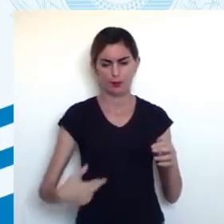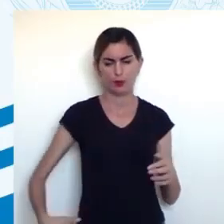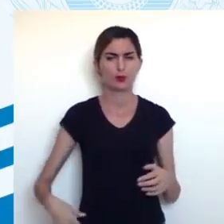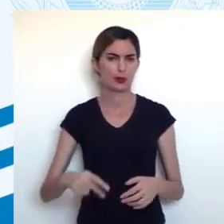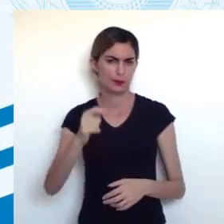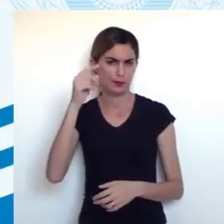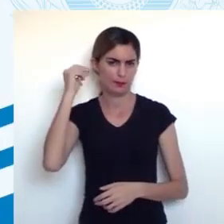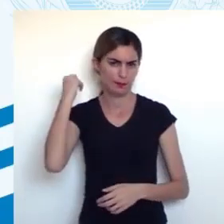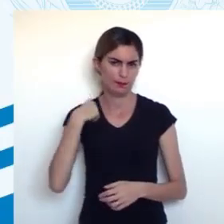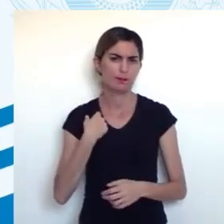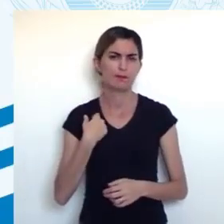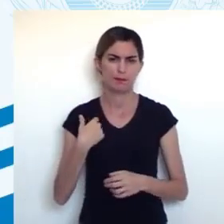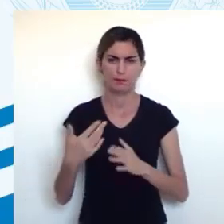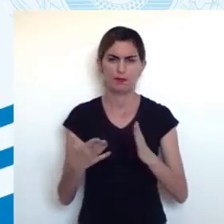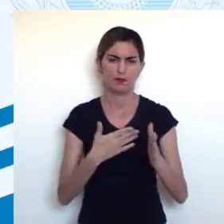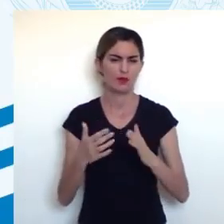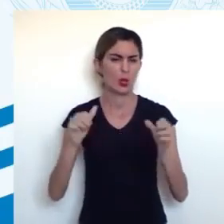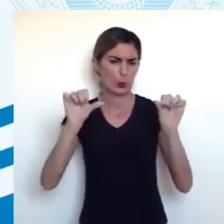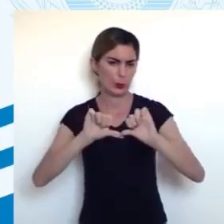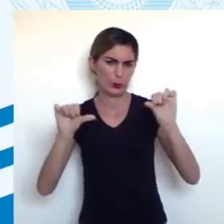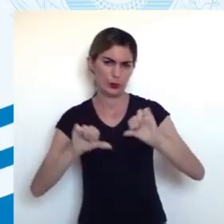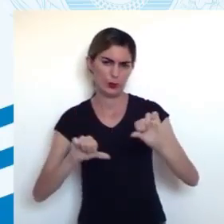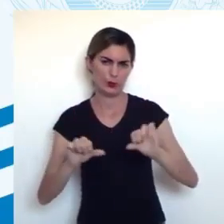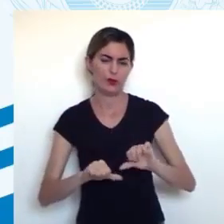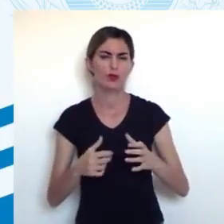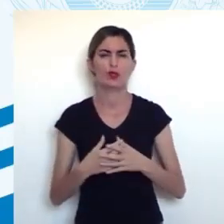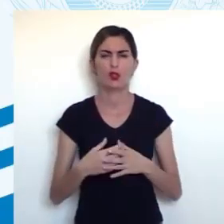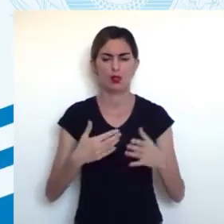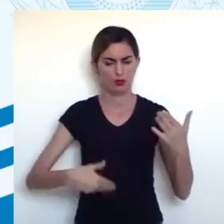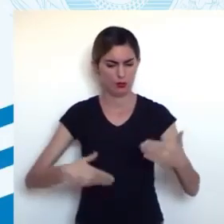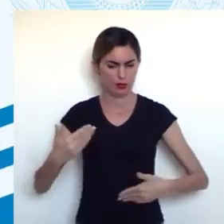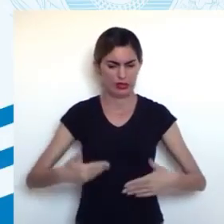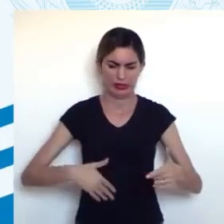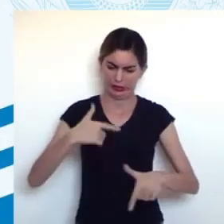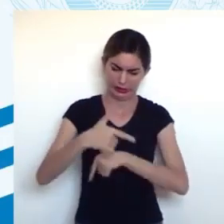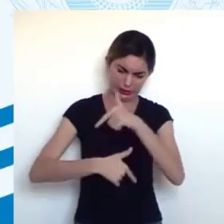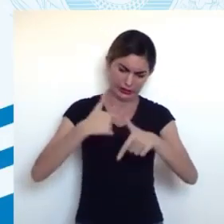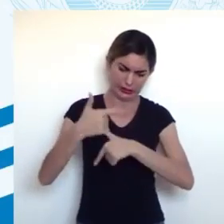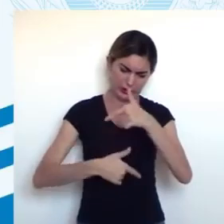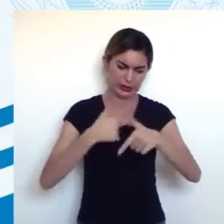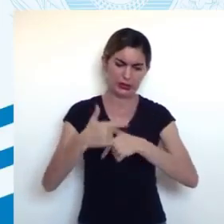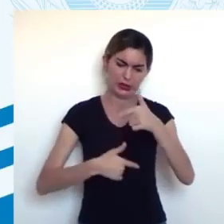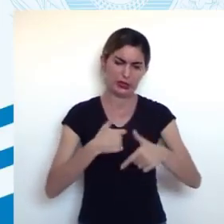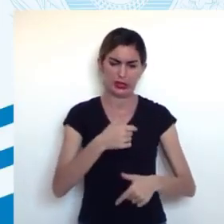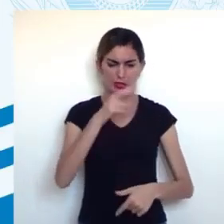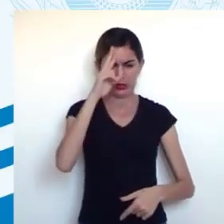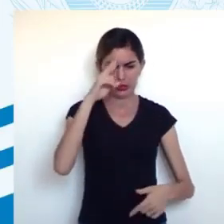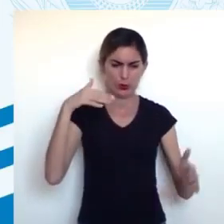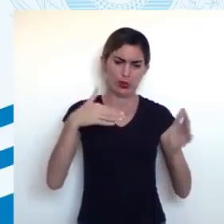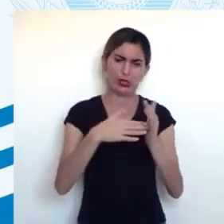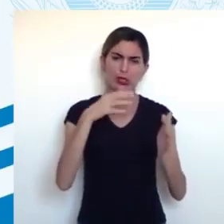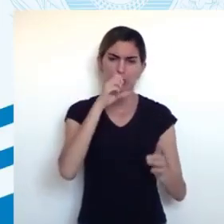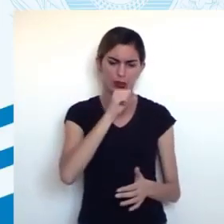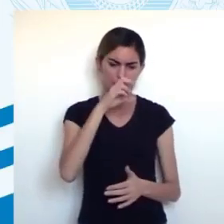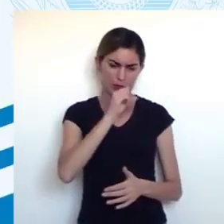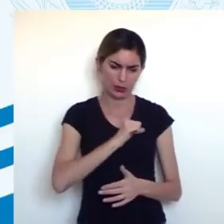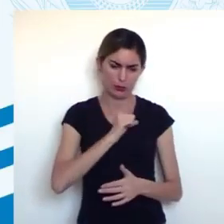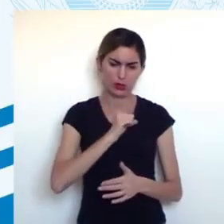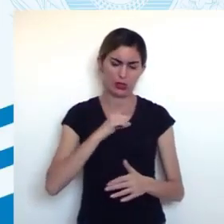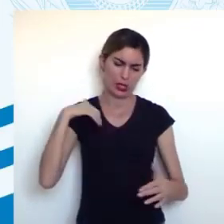República Velha, que era bastante desfavorável. Os operários trabalhavam de segunda a